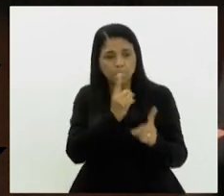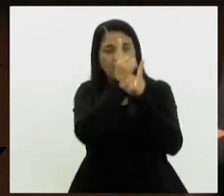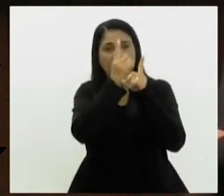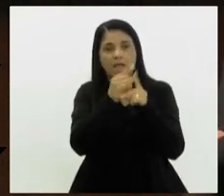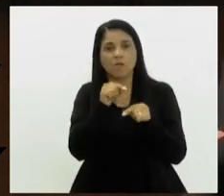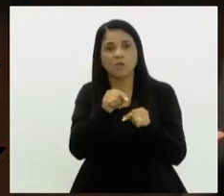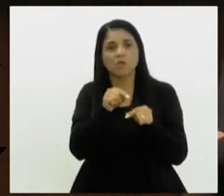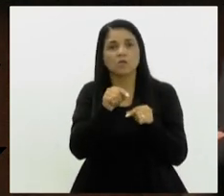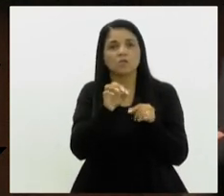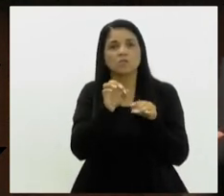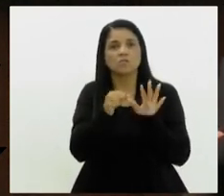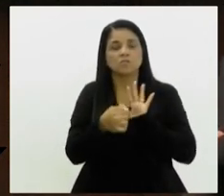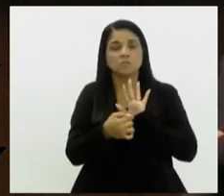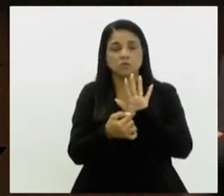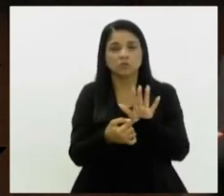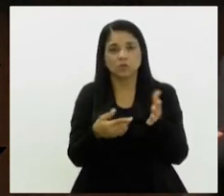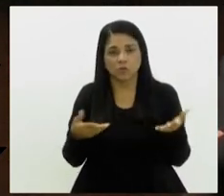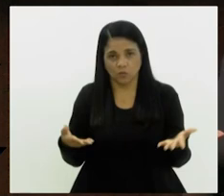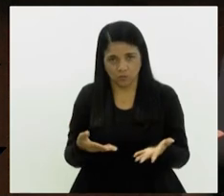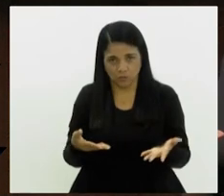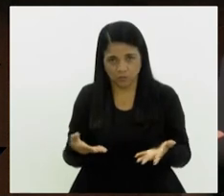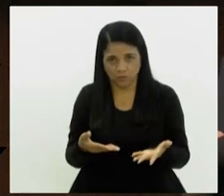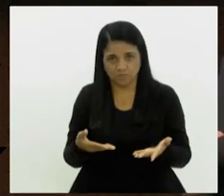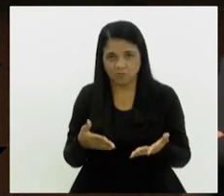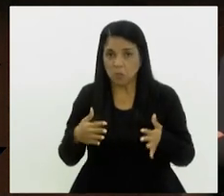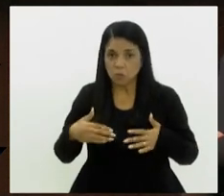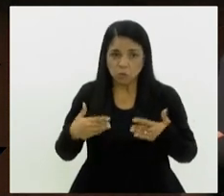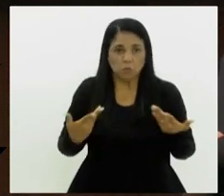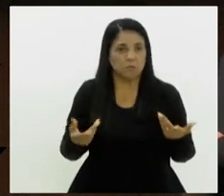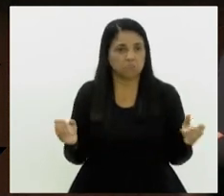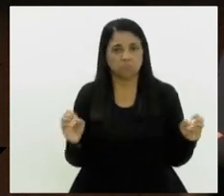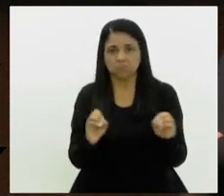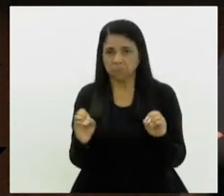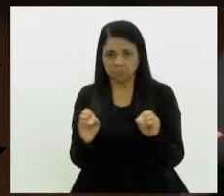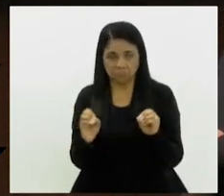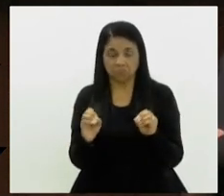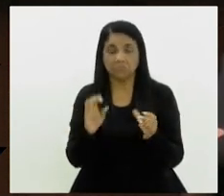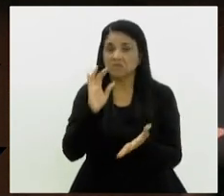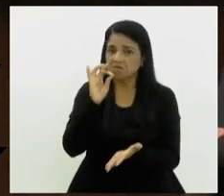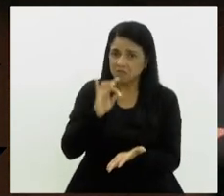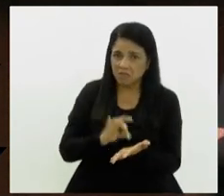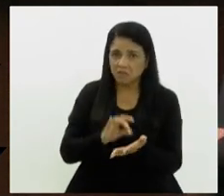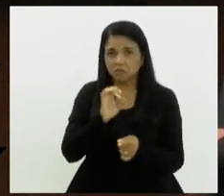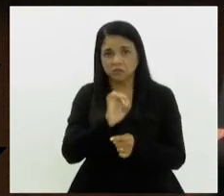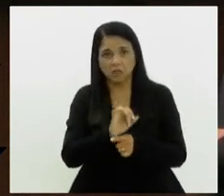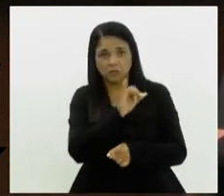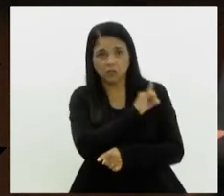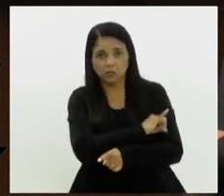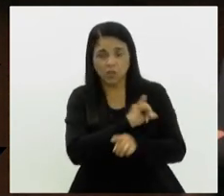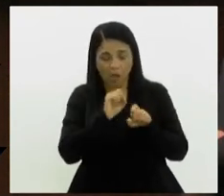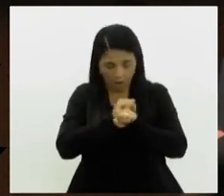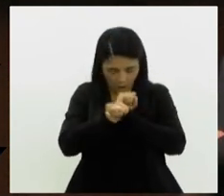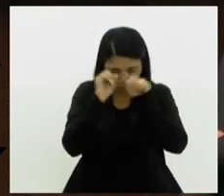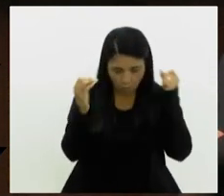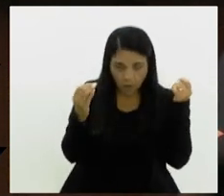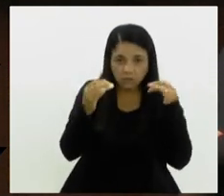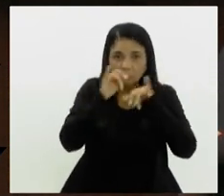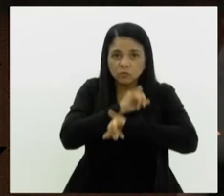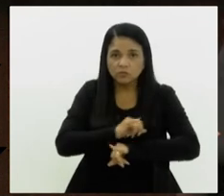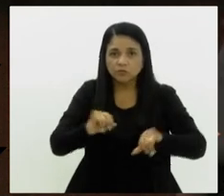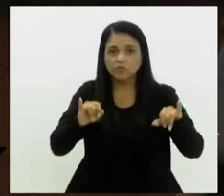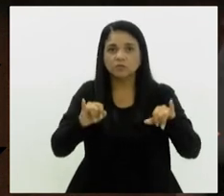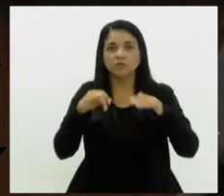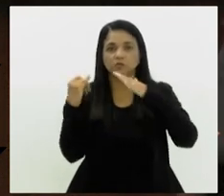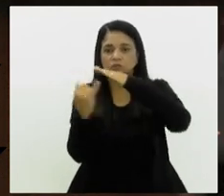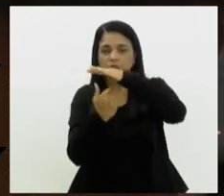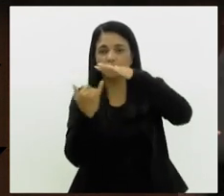aquilo que eles estamparam hoje e que não é surpresa para nós. Na realidade, o Rio de Janeiro acorda com a notícia oficial de um